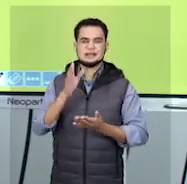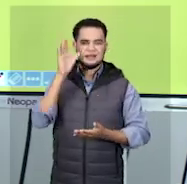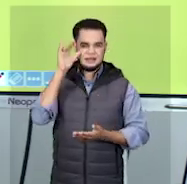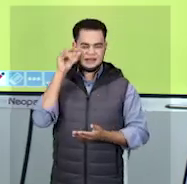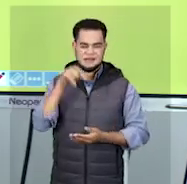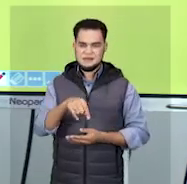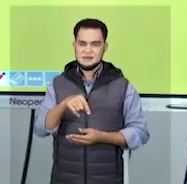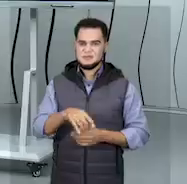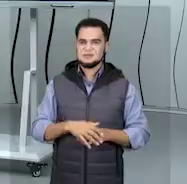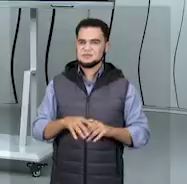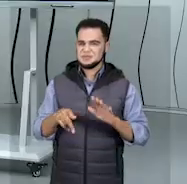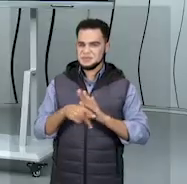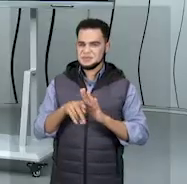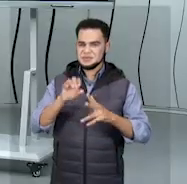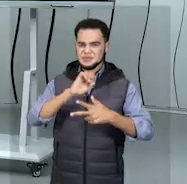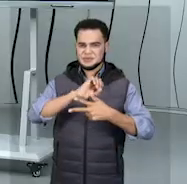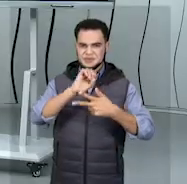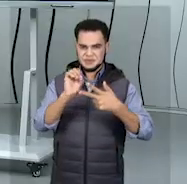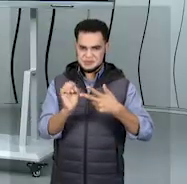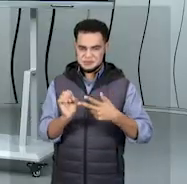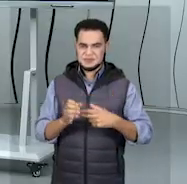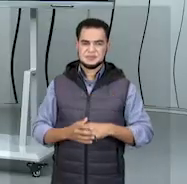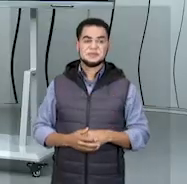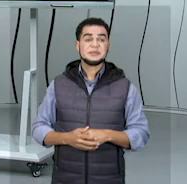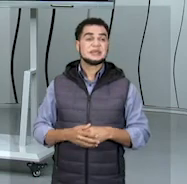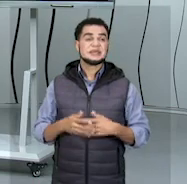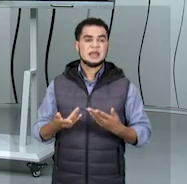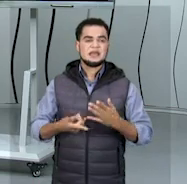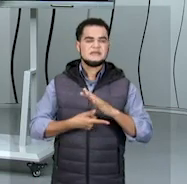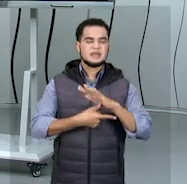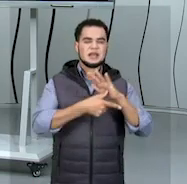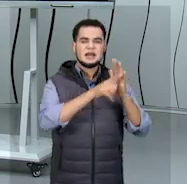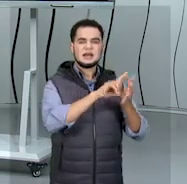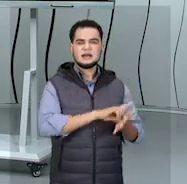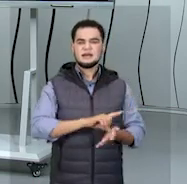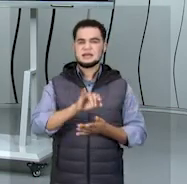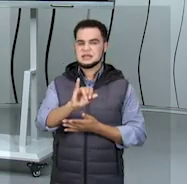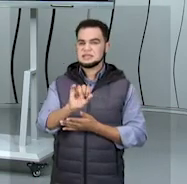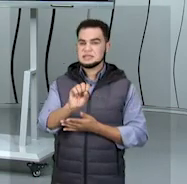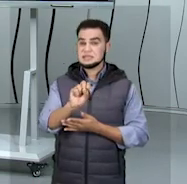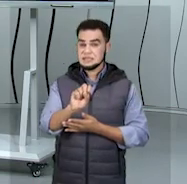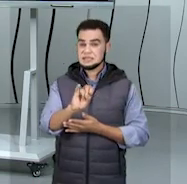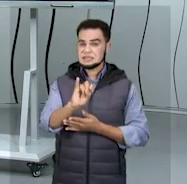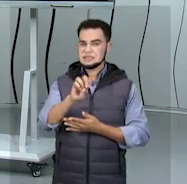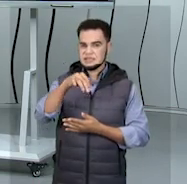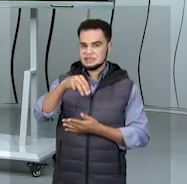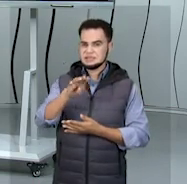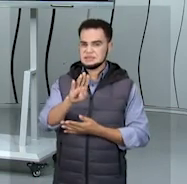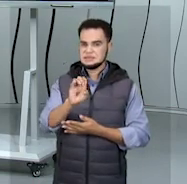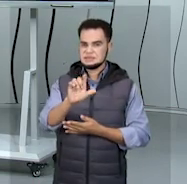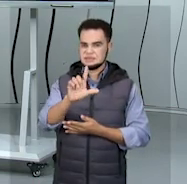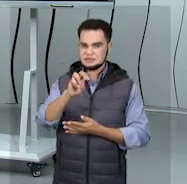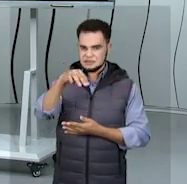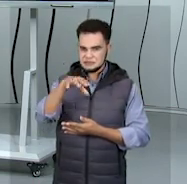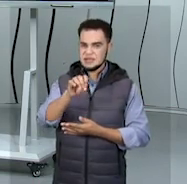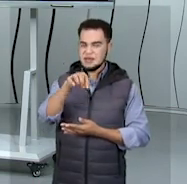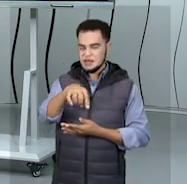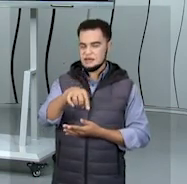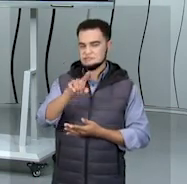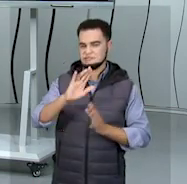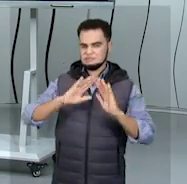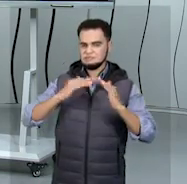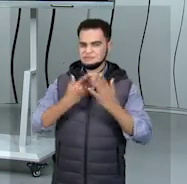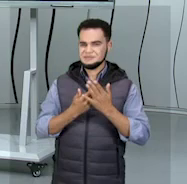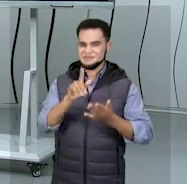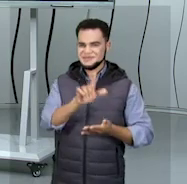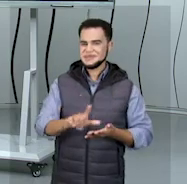tá? E aí vem Antes do Simbolismo, que é uma outra escola literária também, que nós veremos,